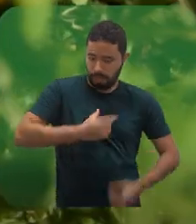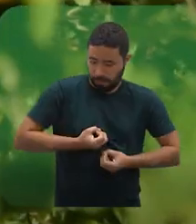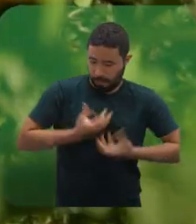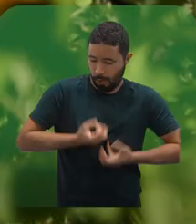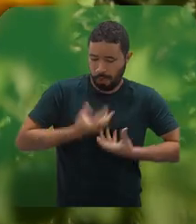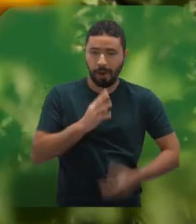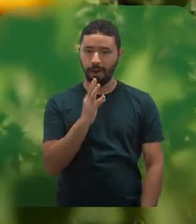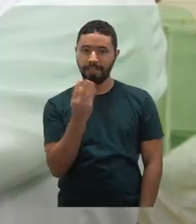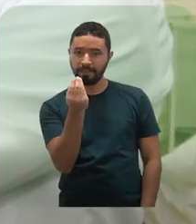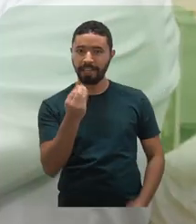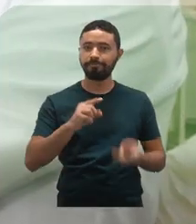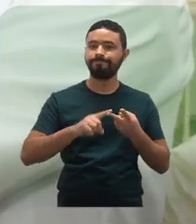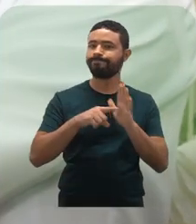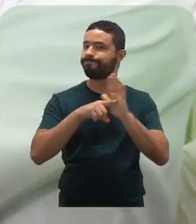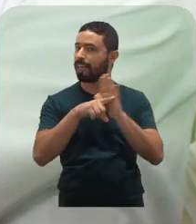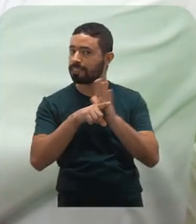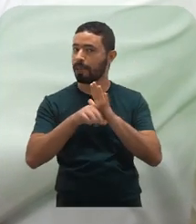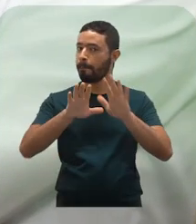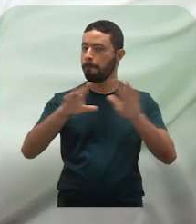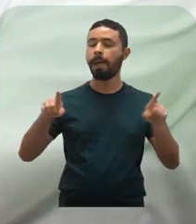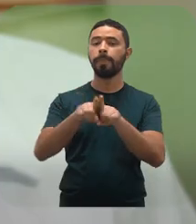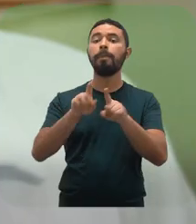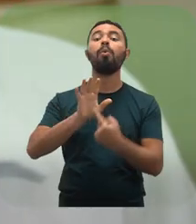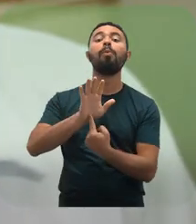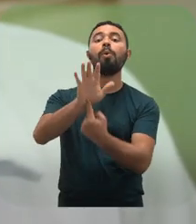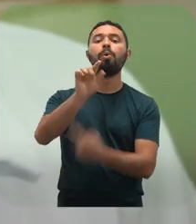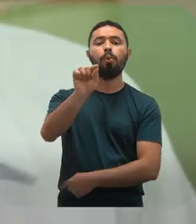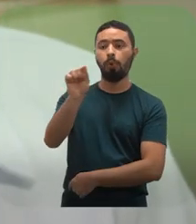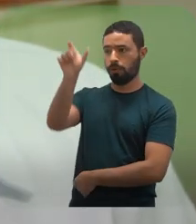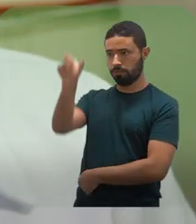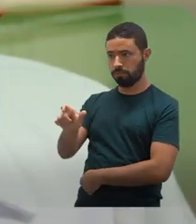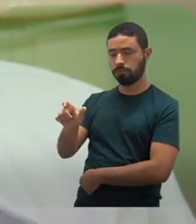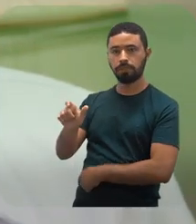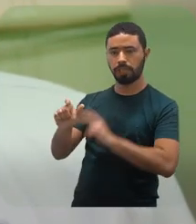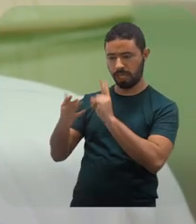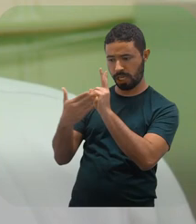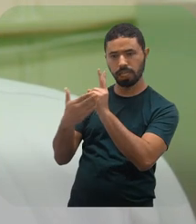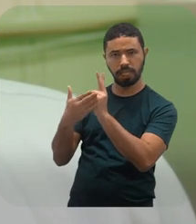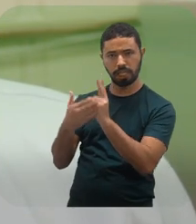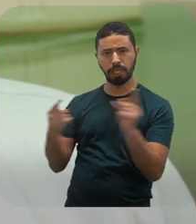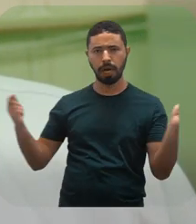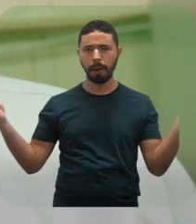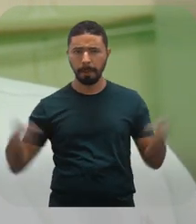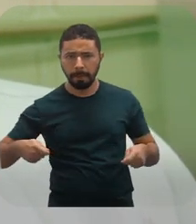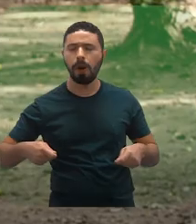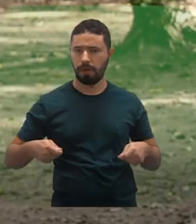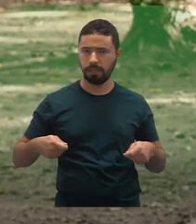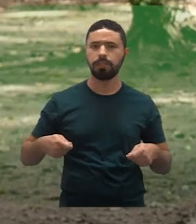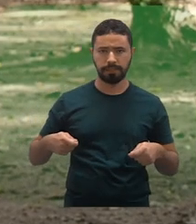acadêmicos, mostrando que o IFPE produz conhecimento, pesquisa, mas